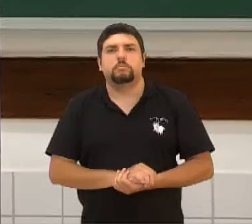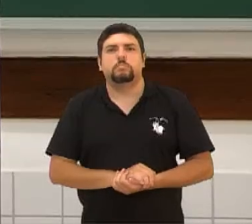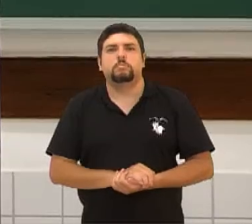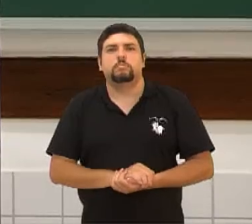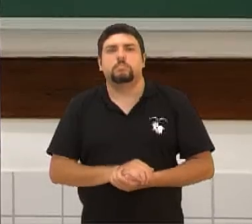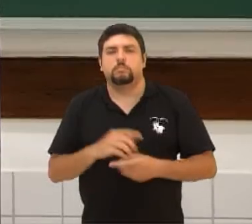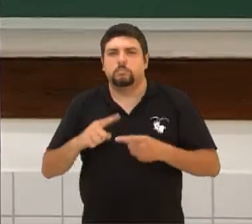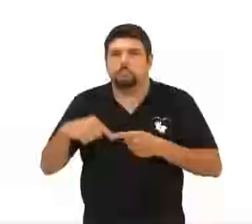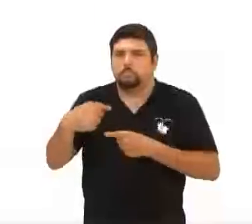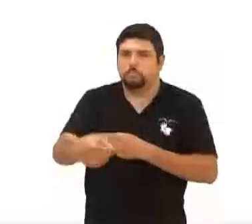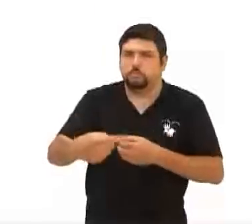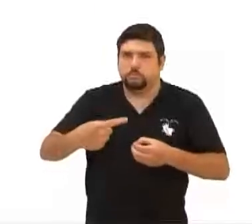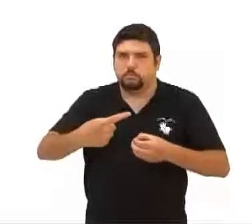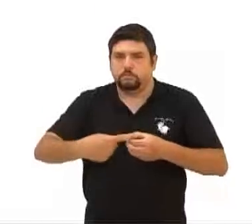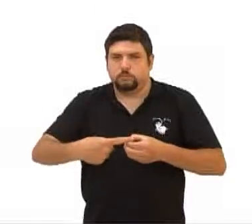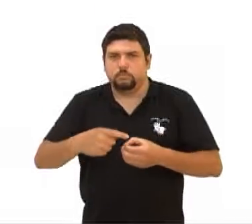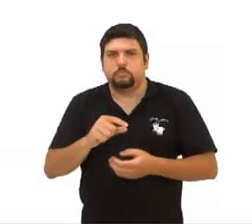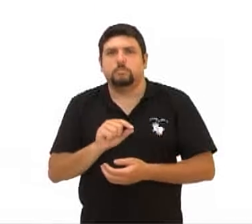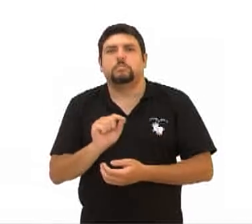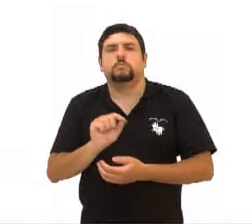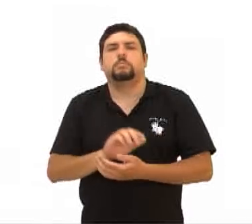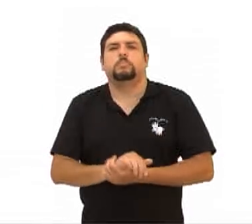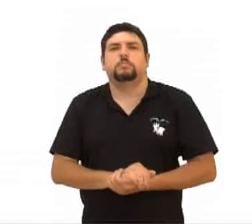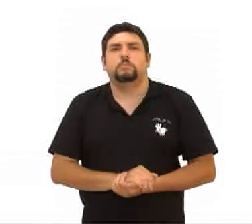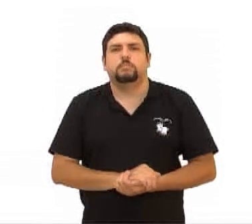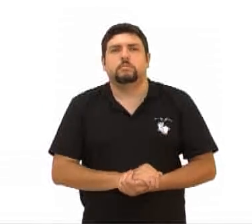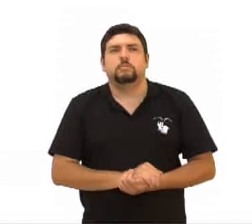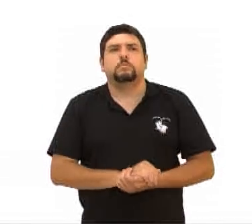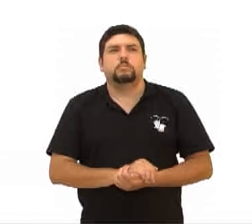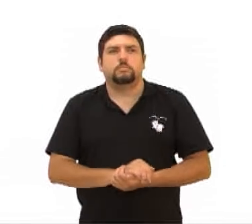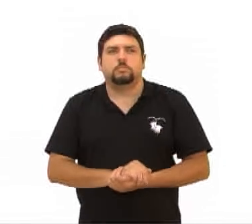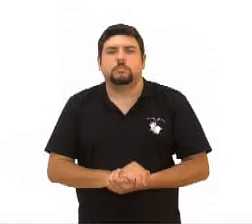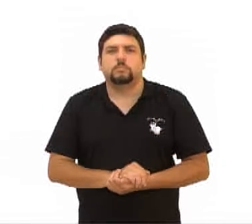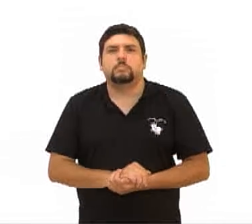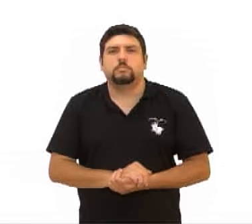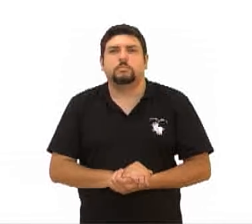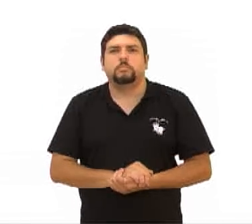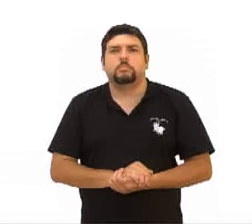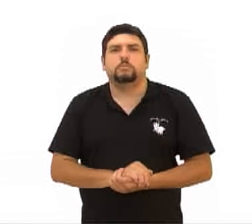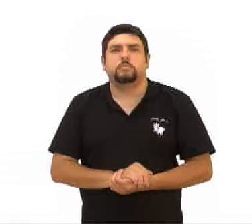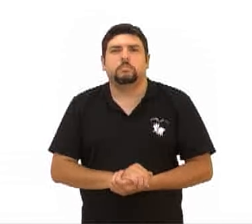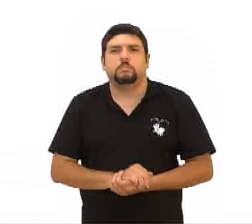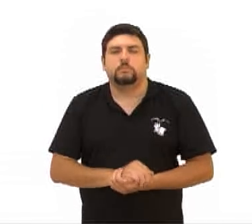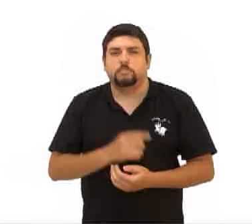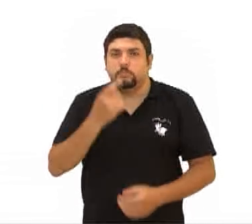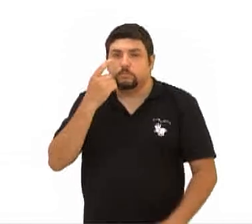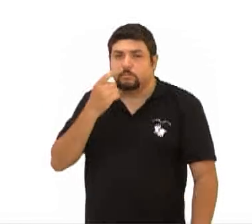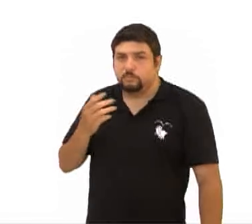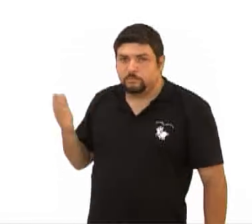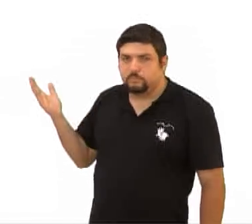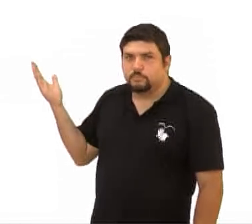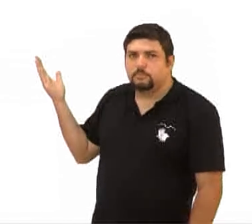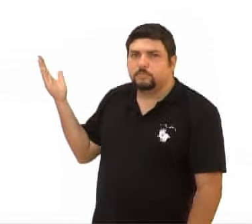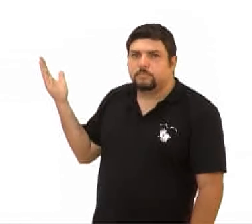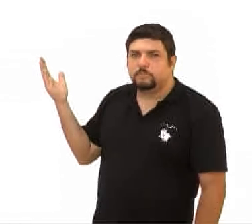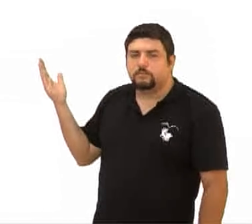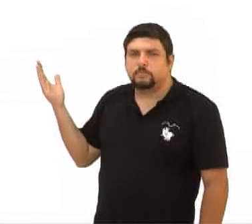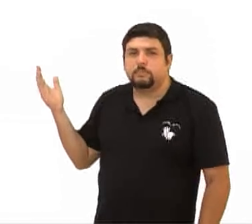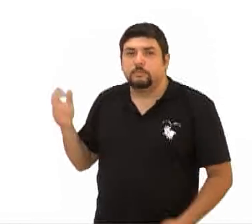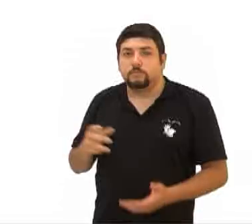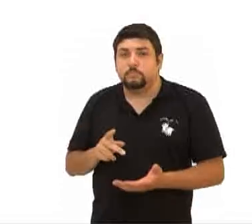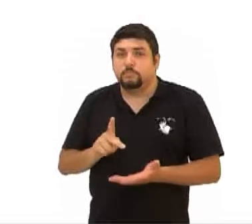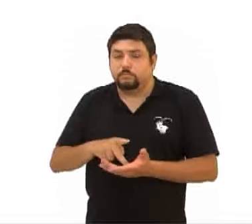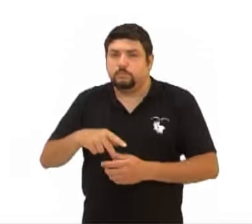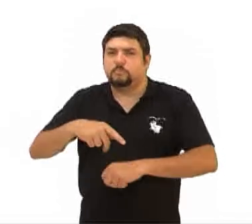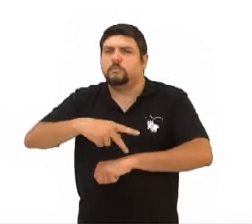próxima cidade, aí, vamos falar de Dar es Salaam, que fica na Tanzânia. Característica, Tanzânia é dos países mais pobres da